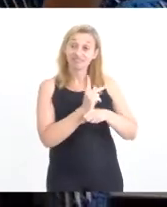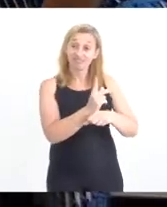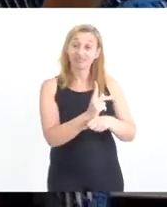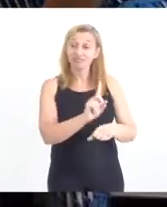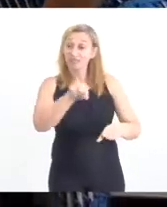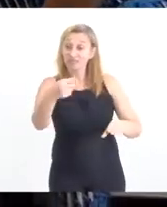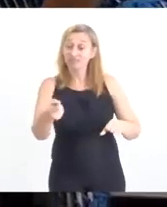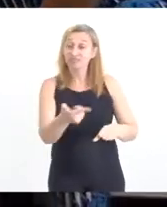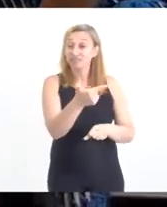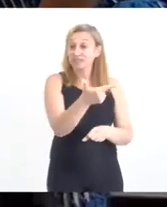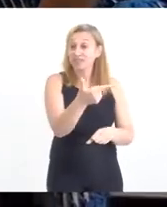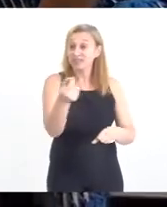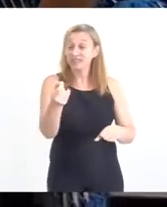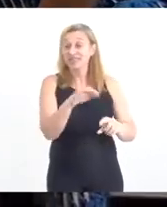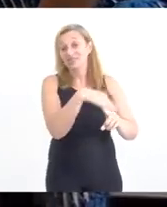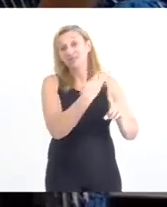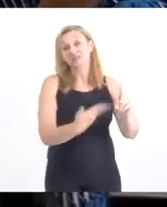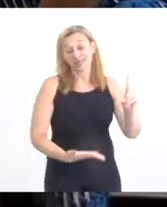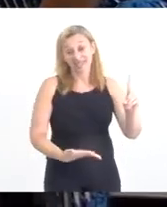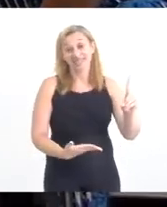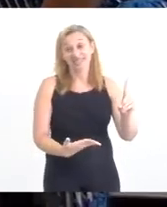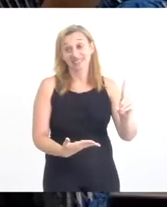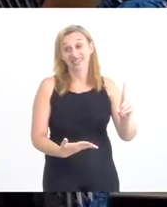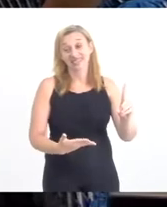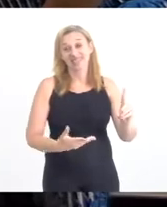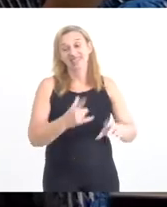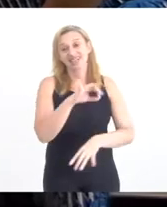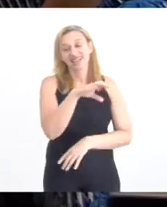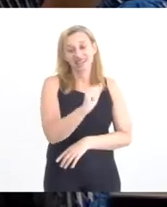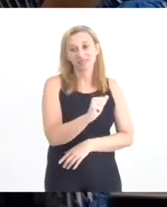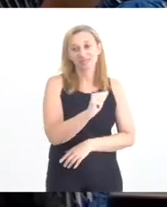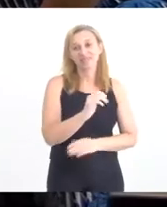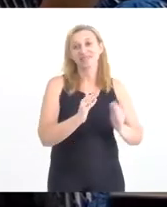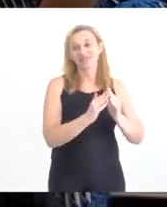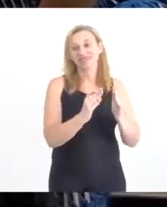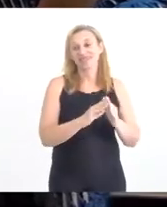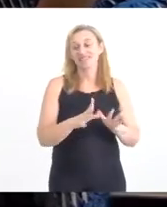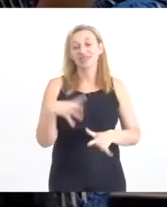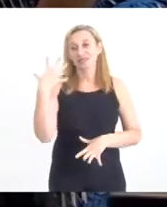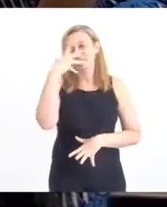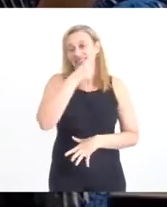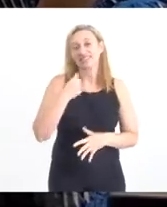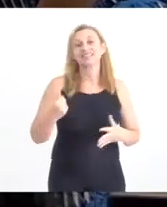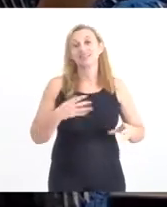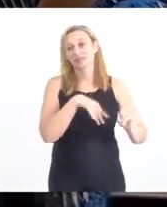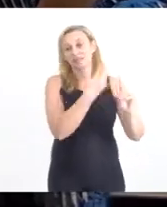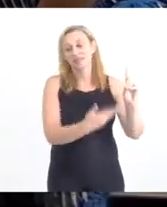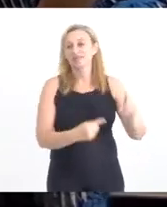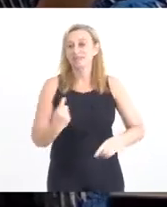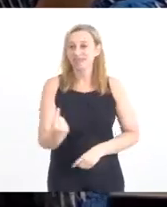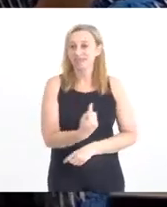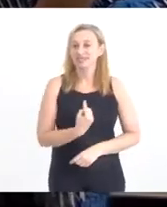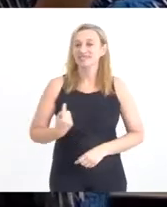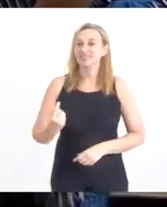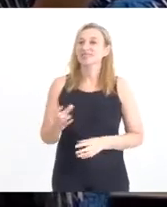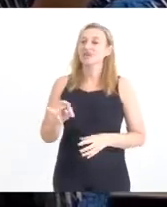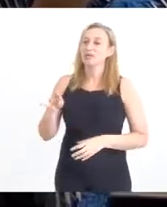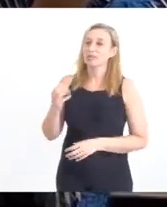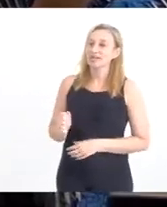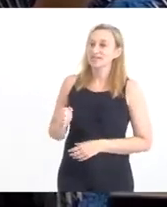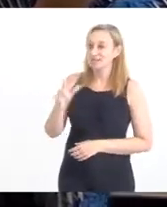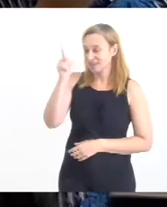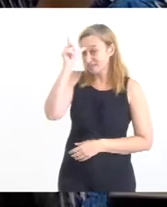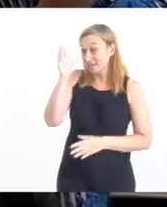Gerais e outras 20 almenagem e Camila moradia fez uma homenagem linda para a gente no Complexo do Alemão